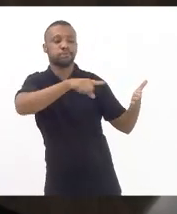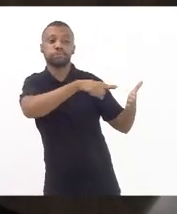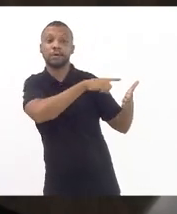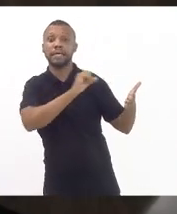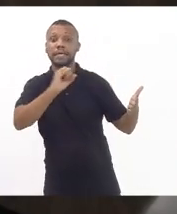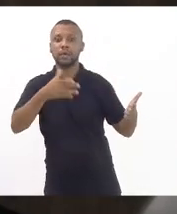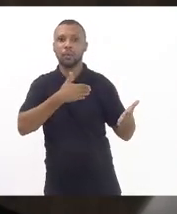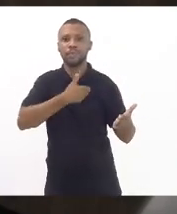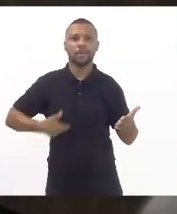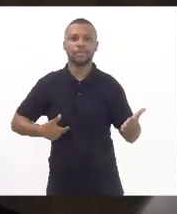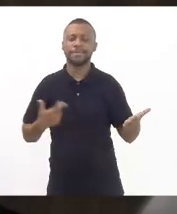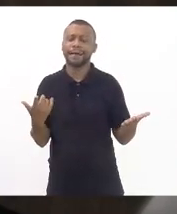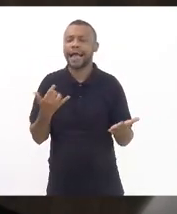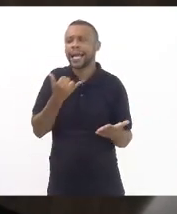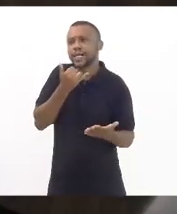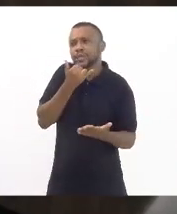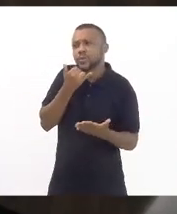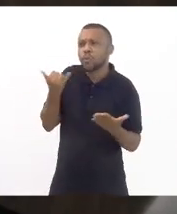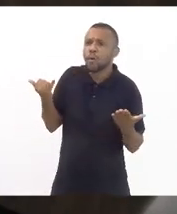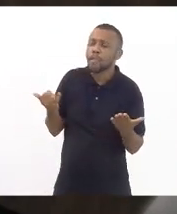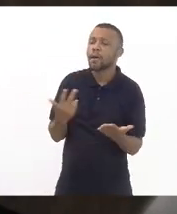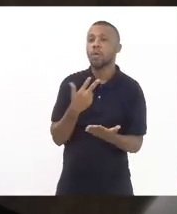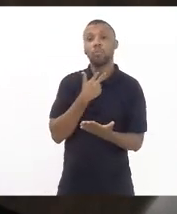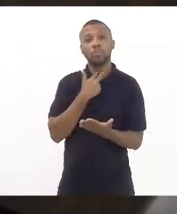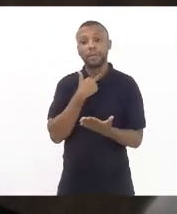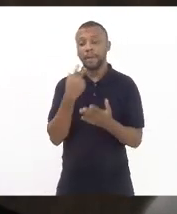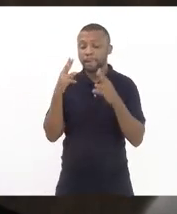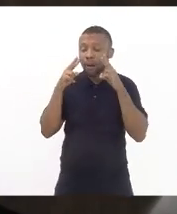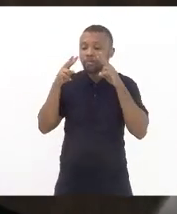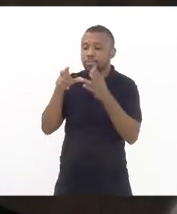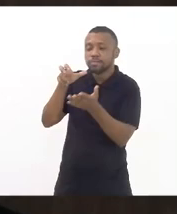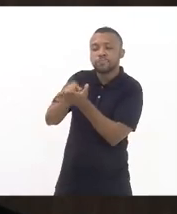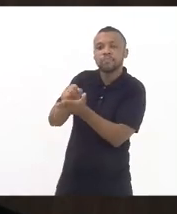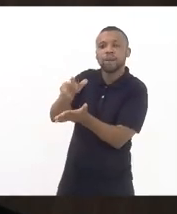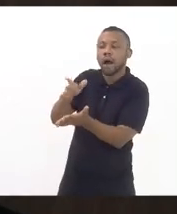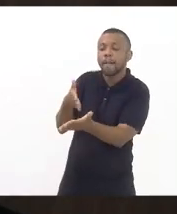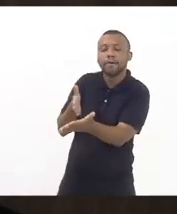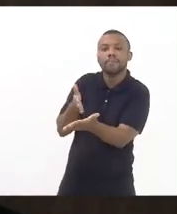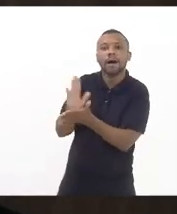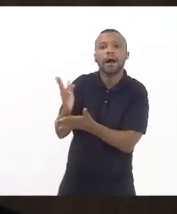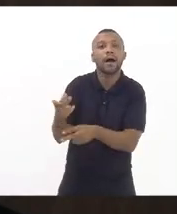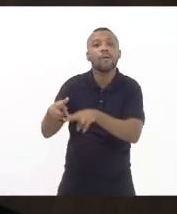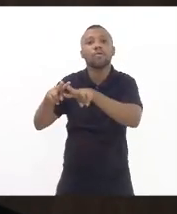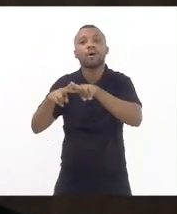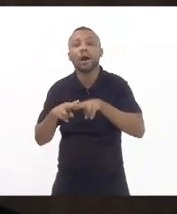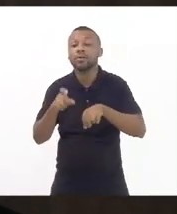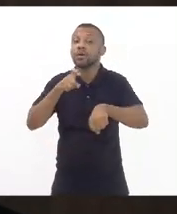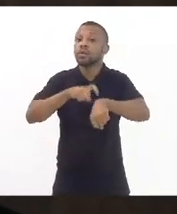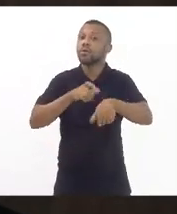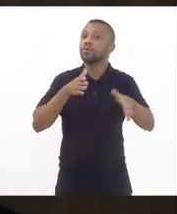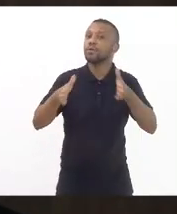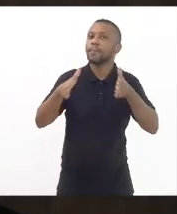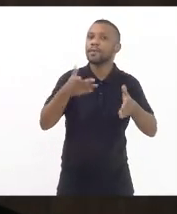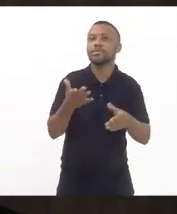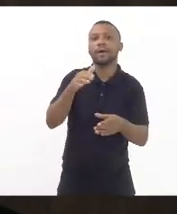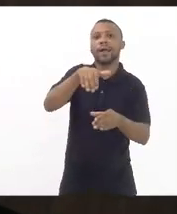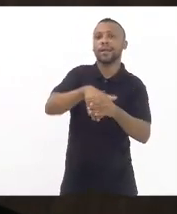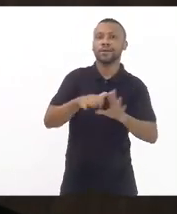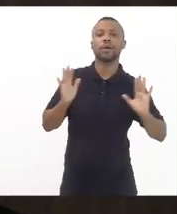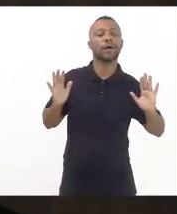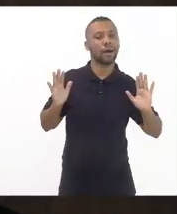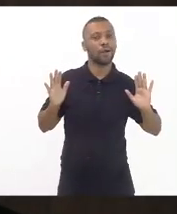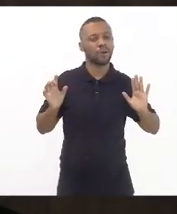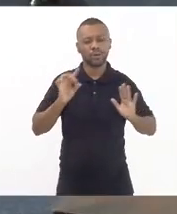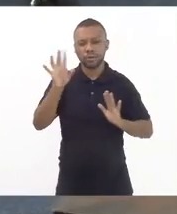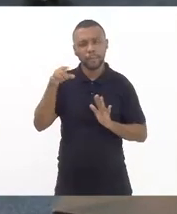com a desculpa de que não vai dar efetividade em razão do período eleitoral. É só isso para eu poder firmar a nossa